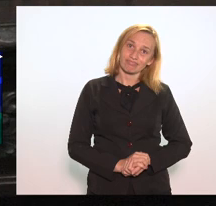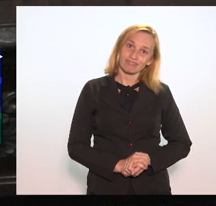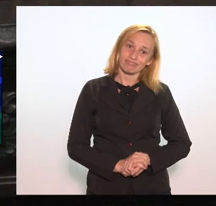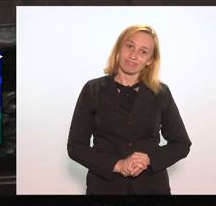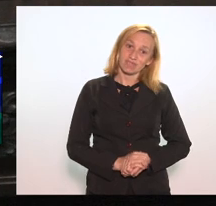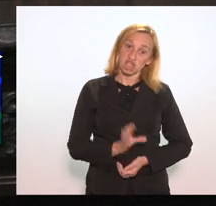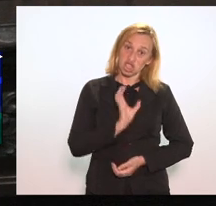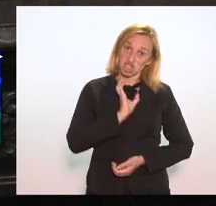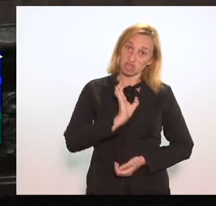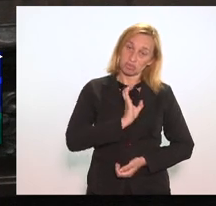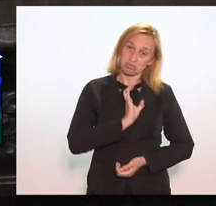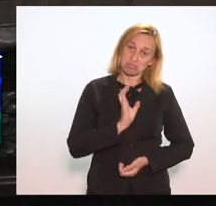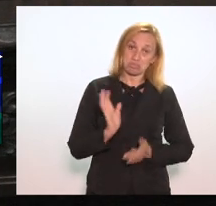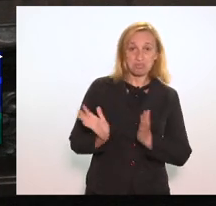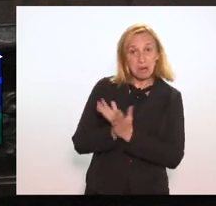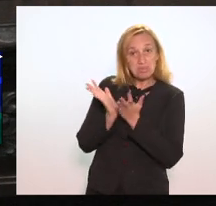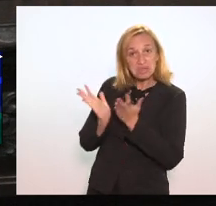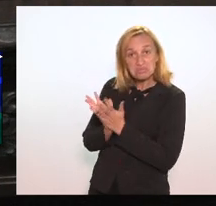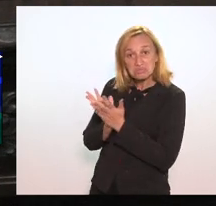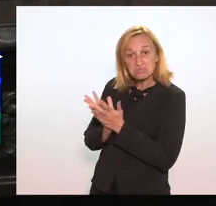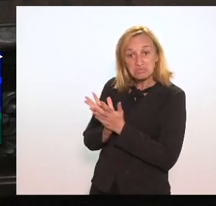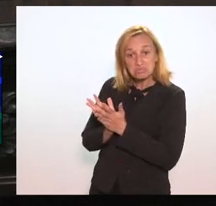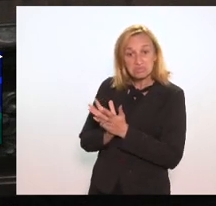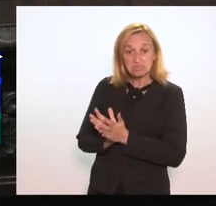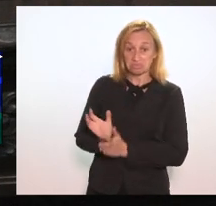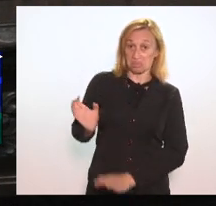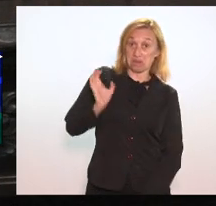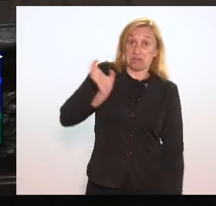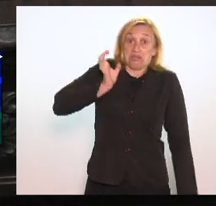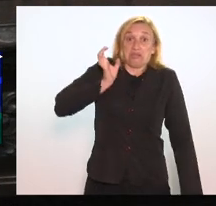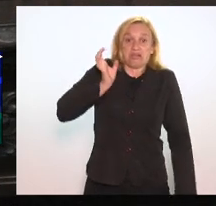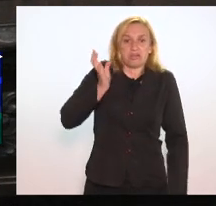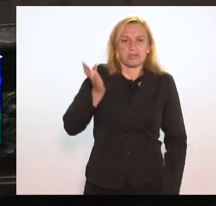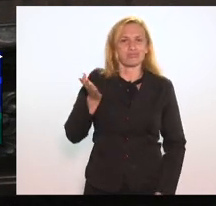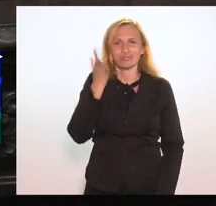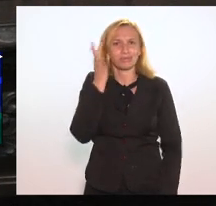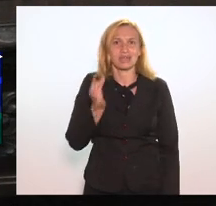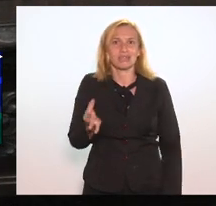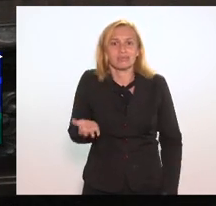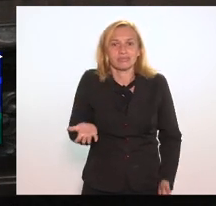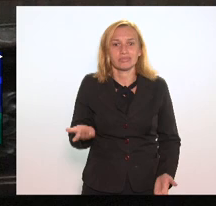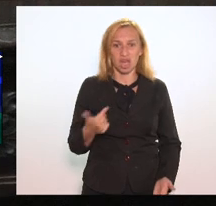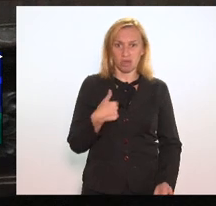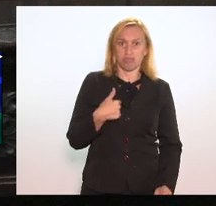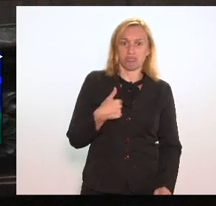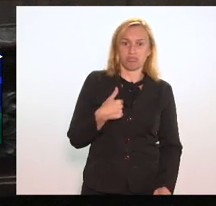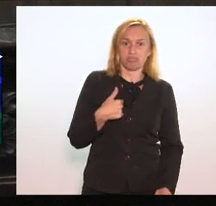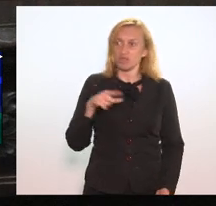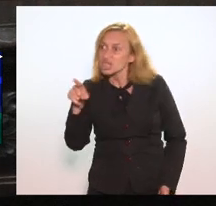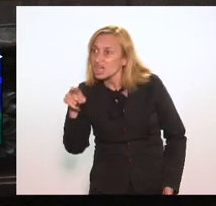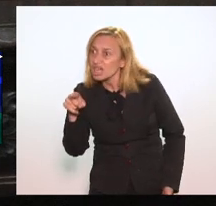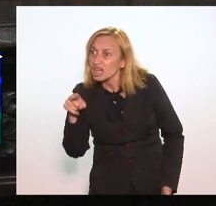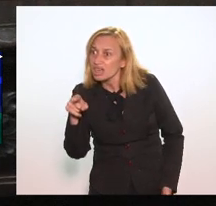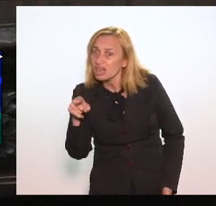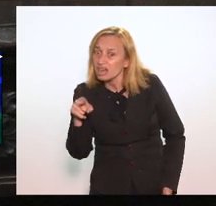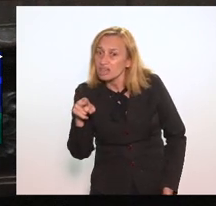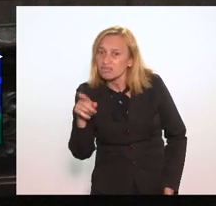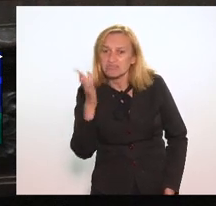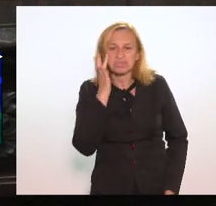O Rico Pobre milionário não sei eu você